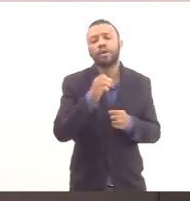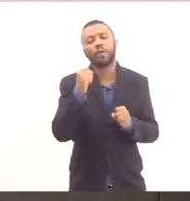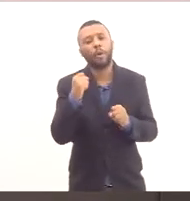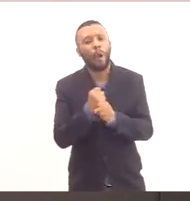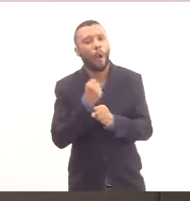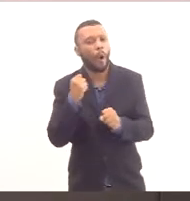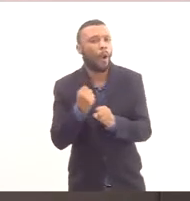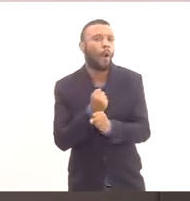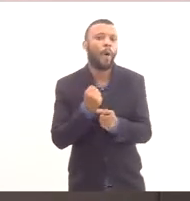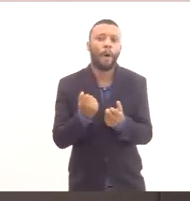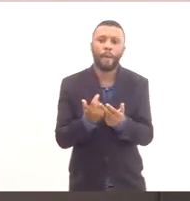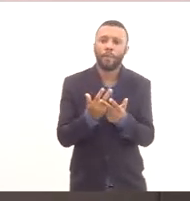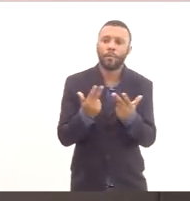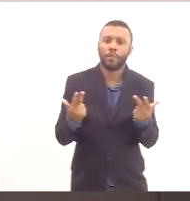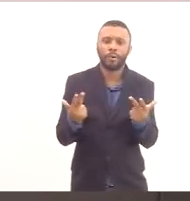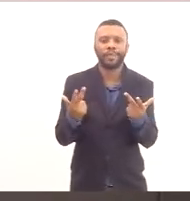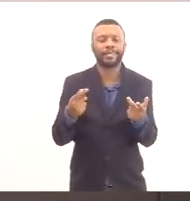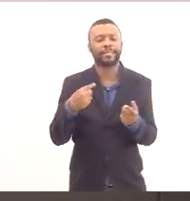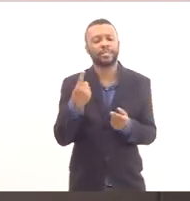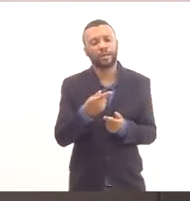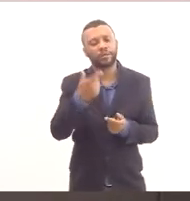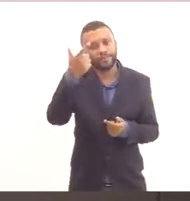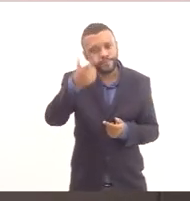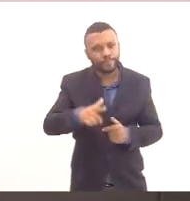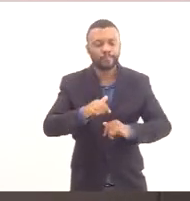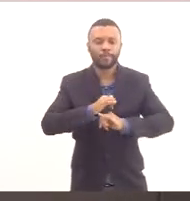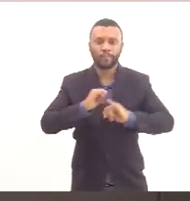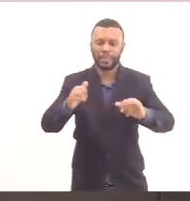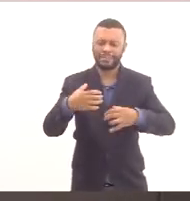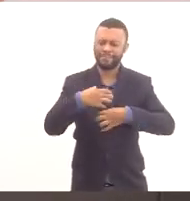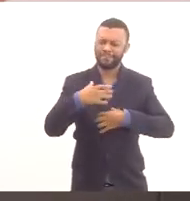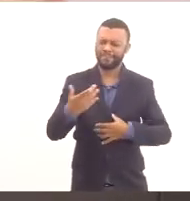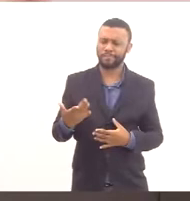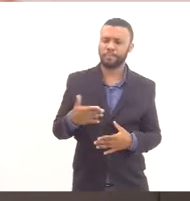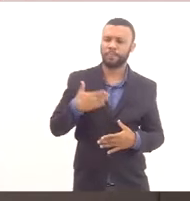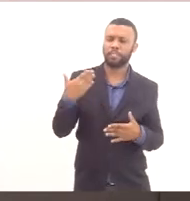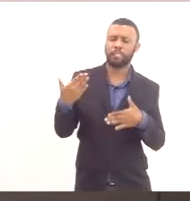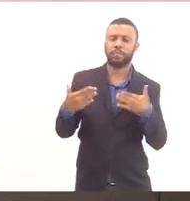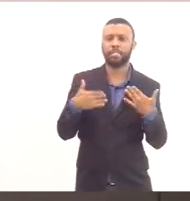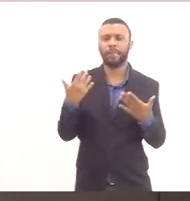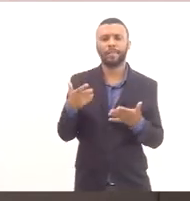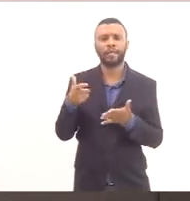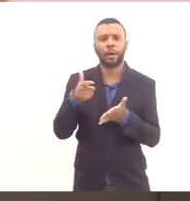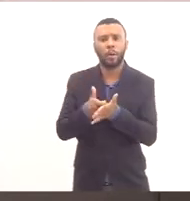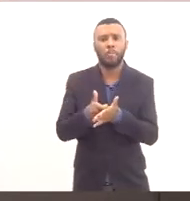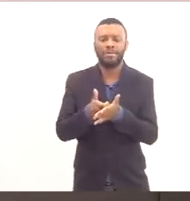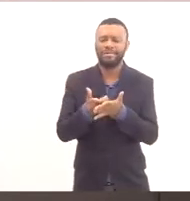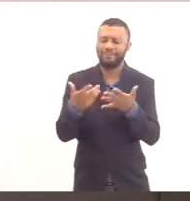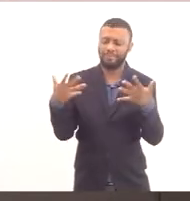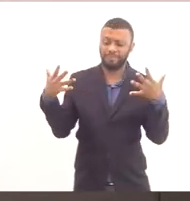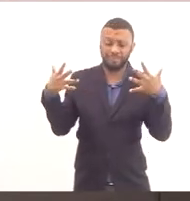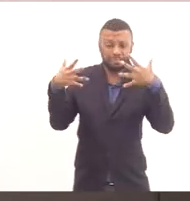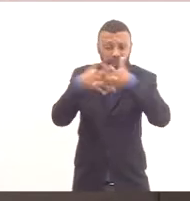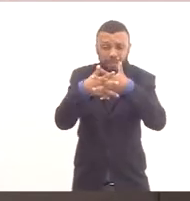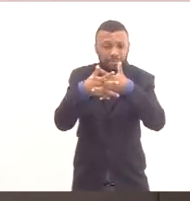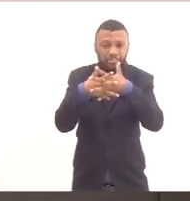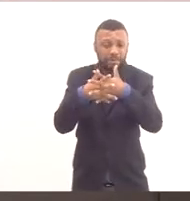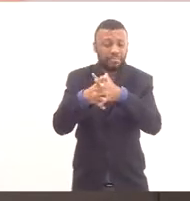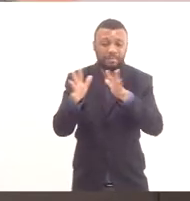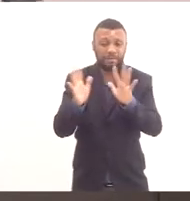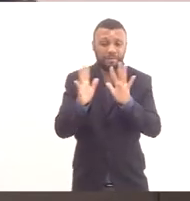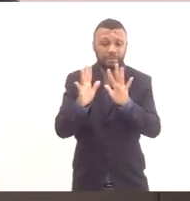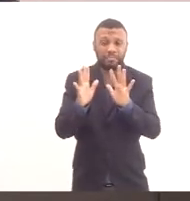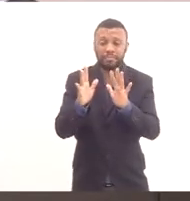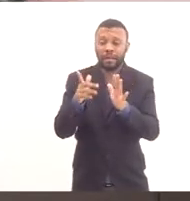e o que nos causa mais uma vez repetindo a profunda estranheza é essa aquisição Nebulosa desse